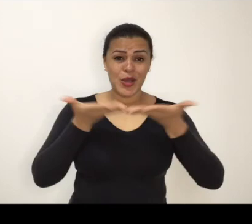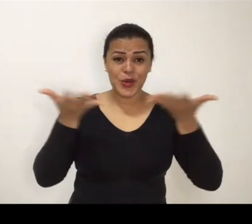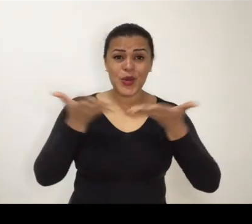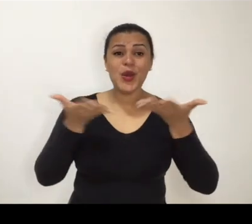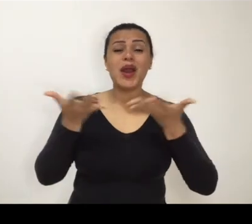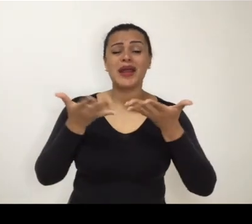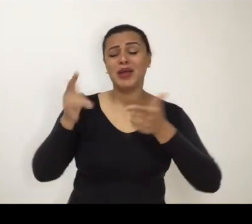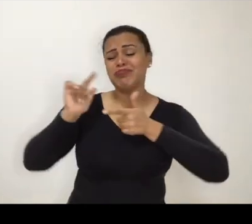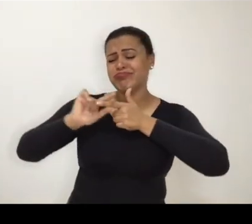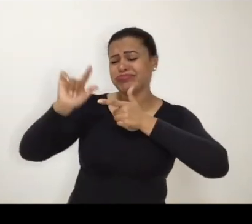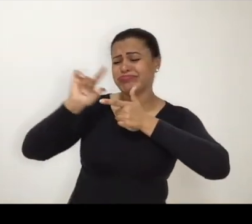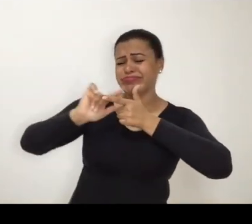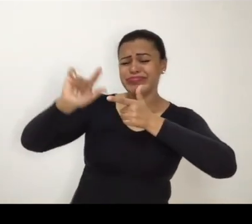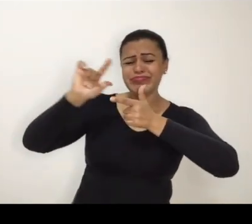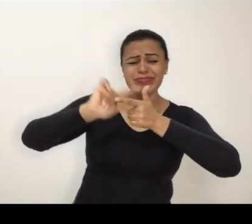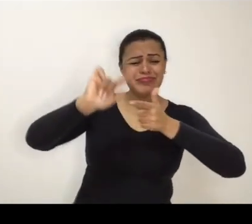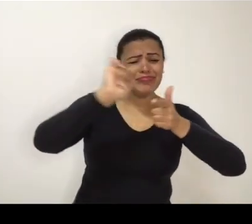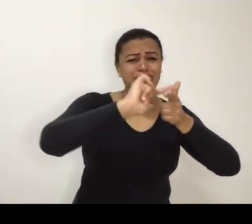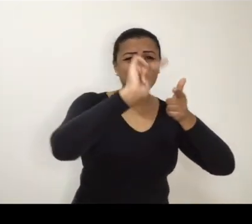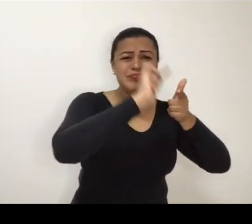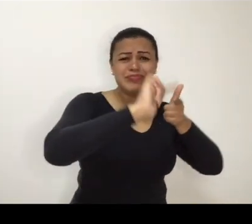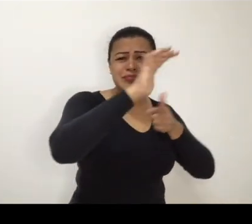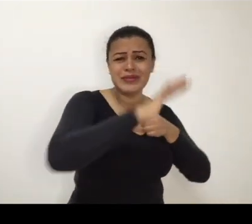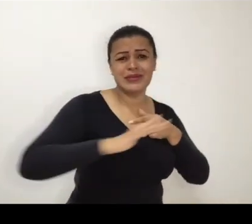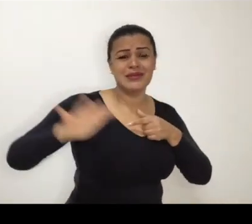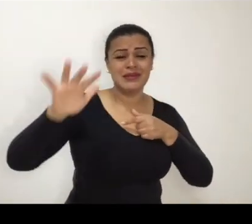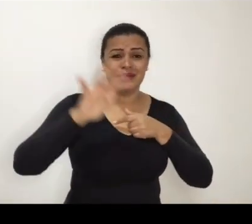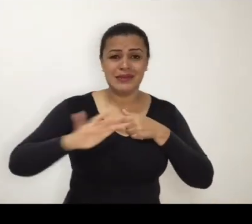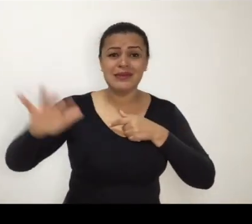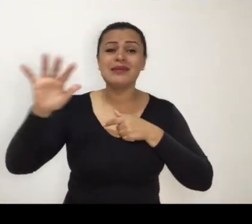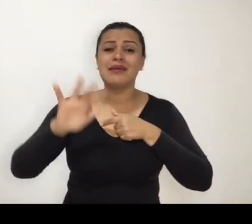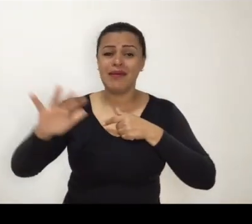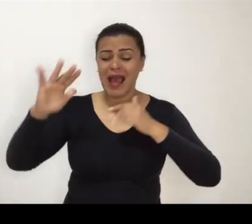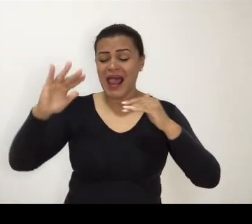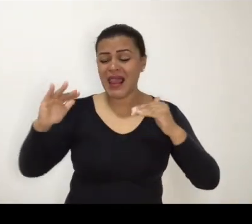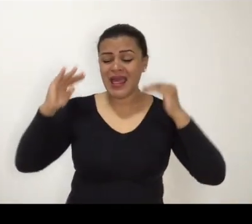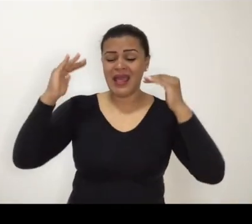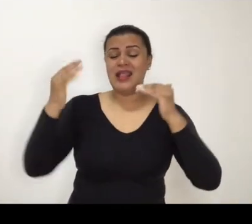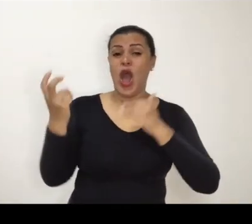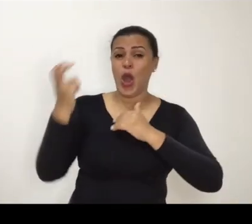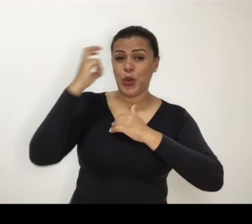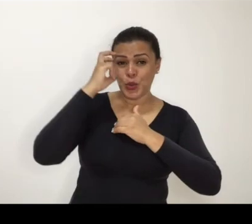geral para além até da cultura e da arte, é um desmonte